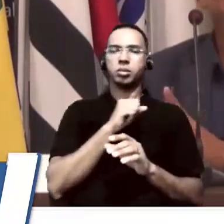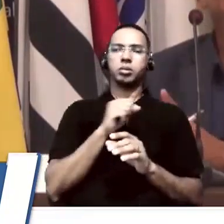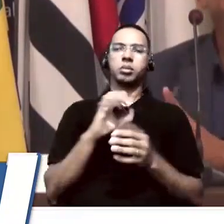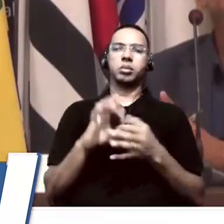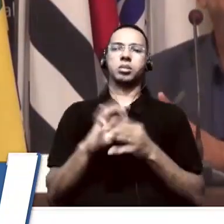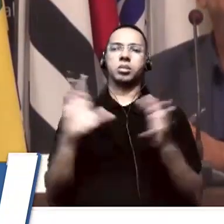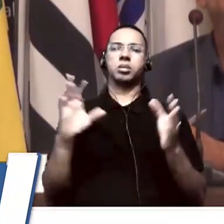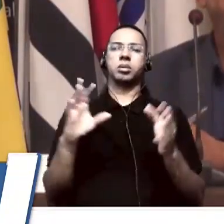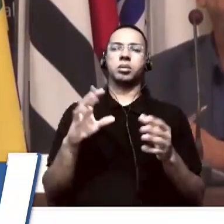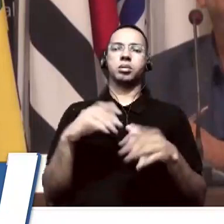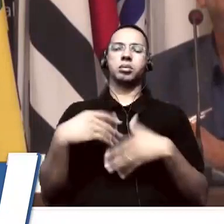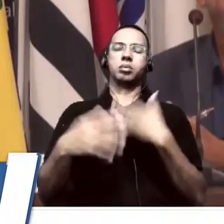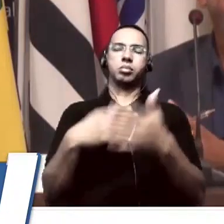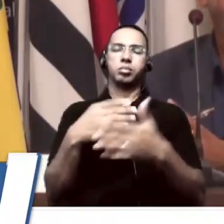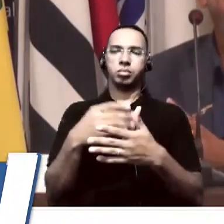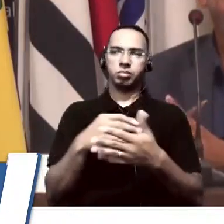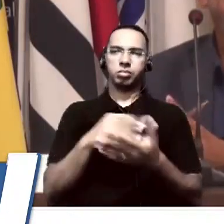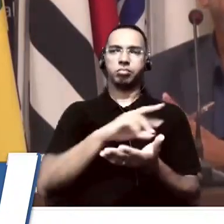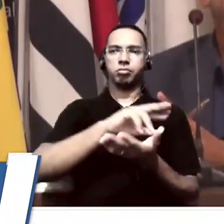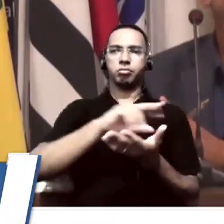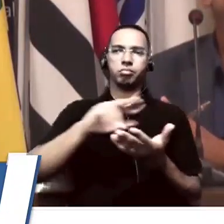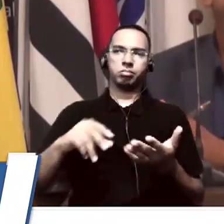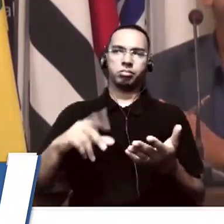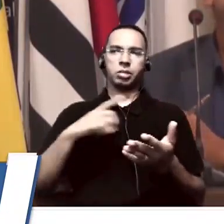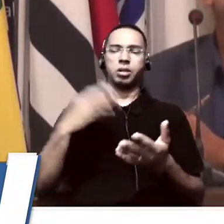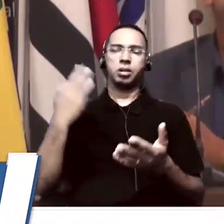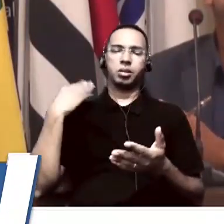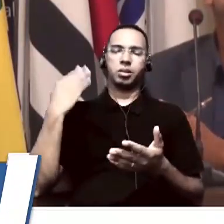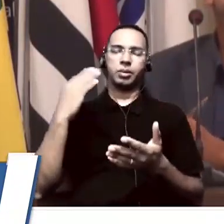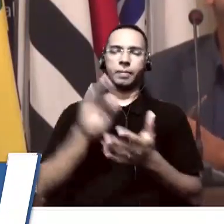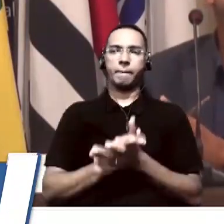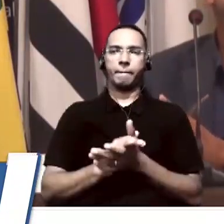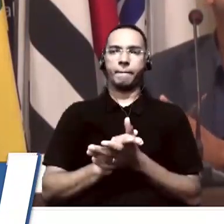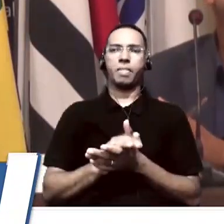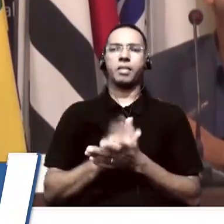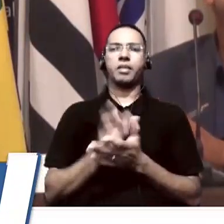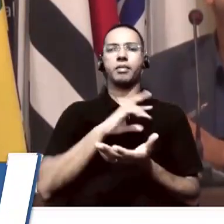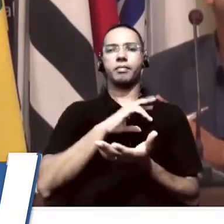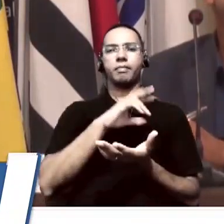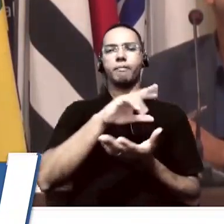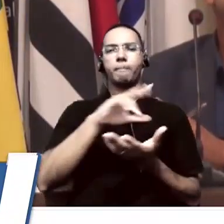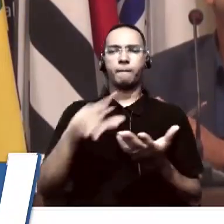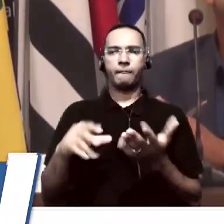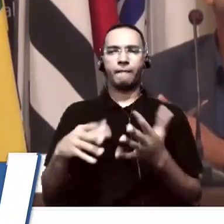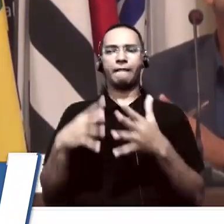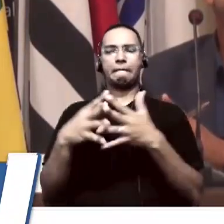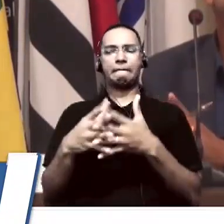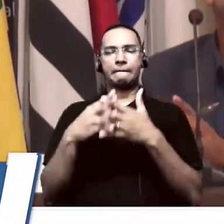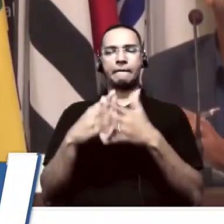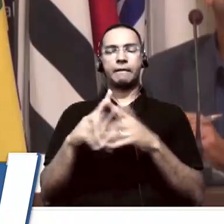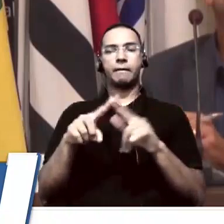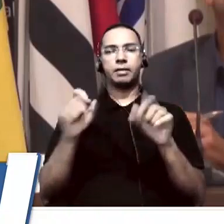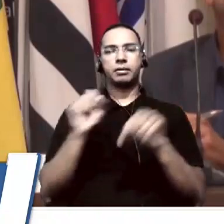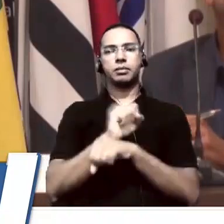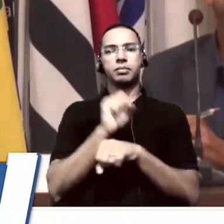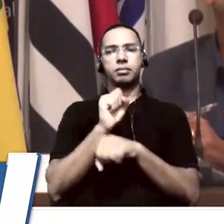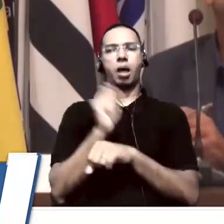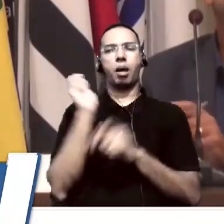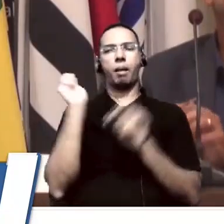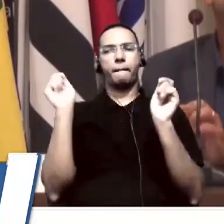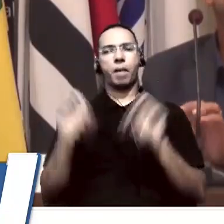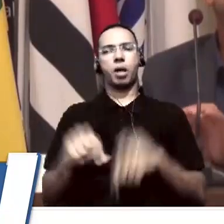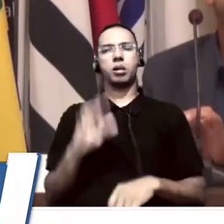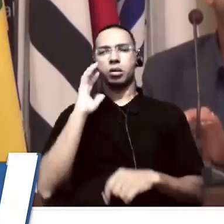que desenrolaram muitas coisas que tinham no passado. Continuam muitas coisas em traves ainda, mas esperamos que isso possa resolver o mais